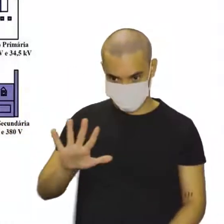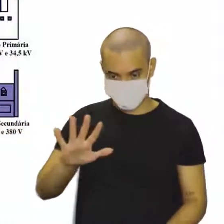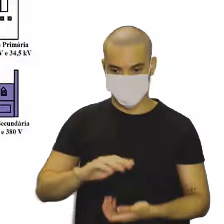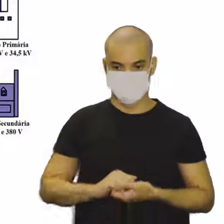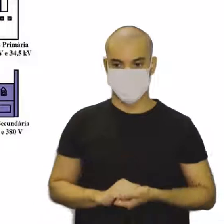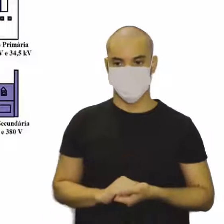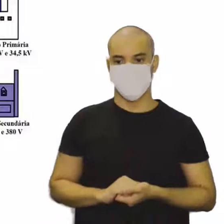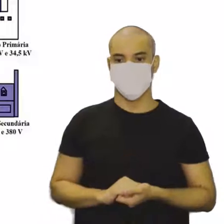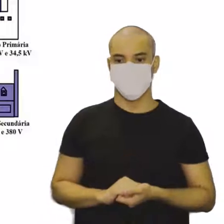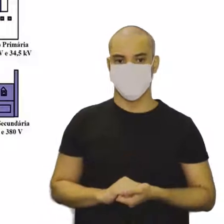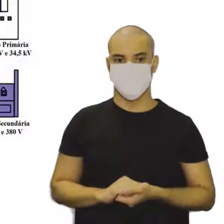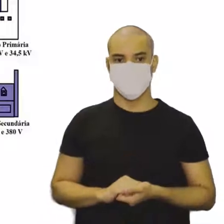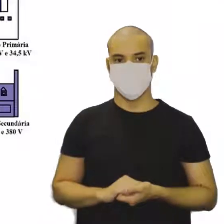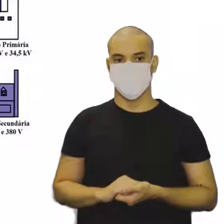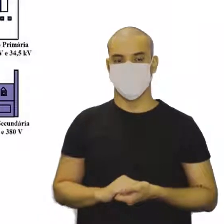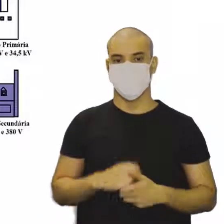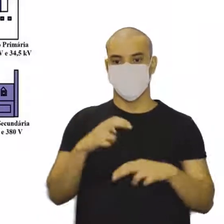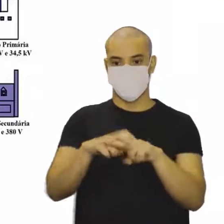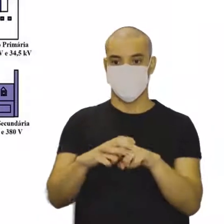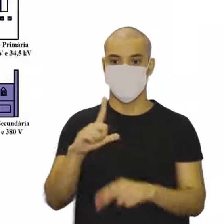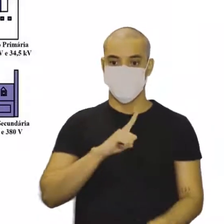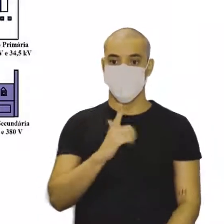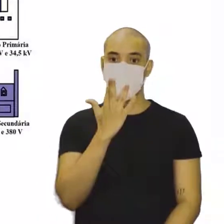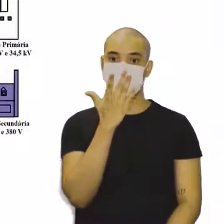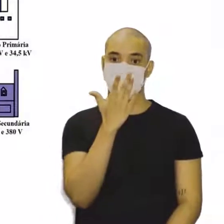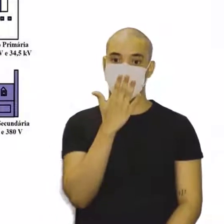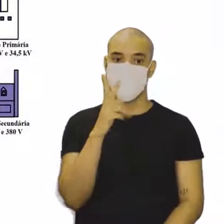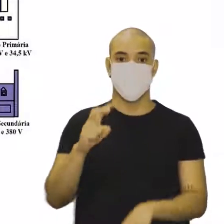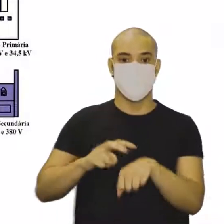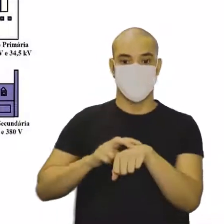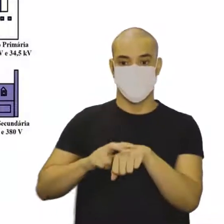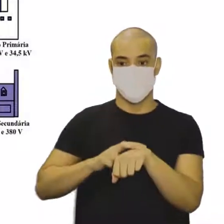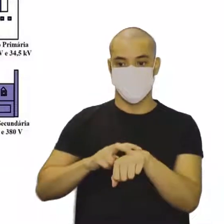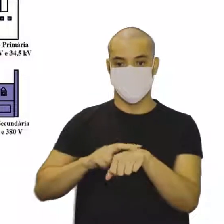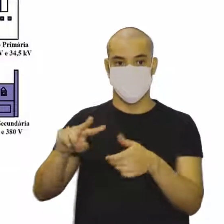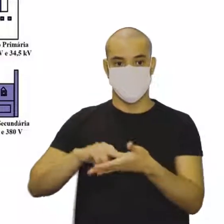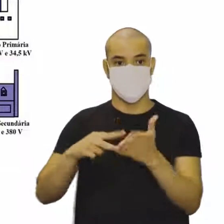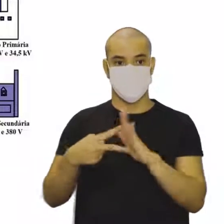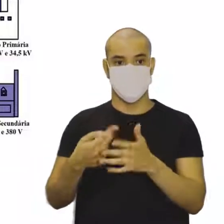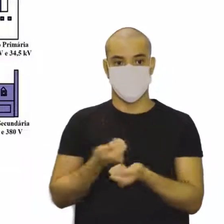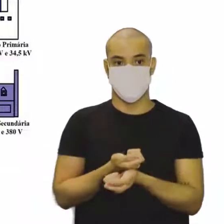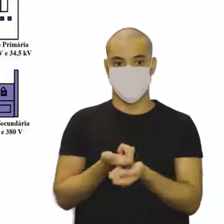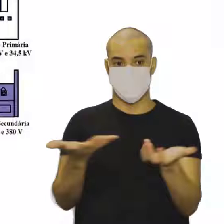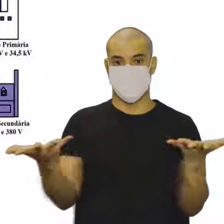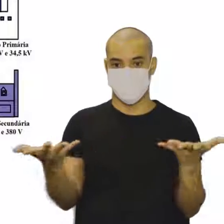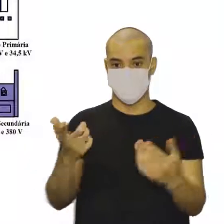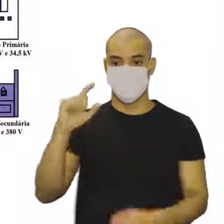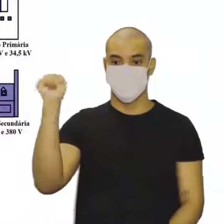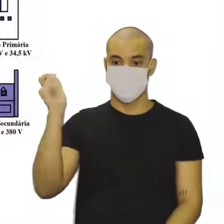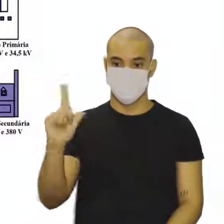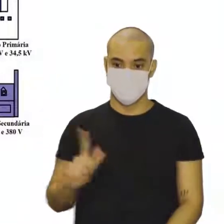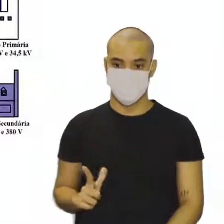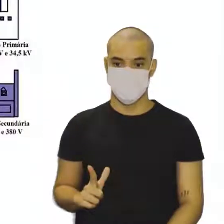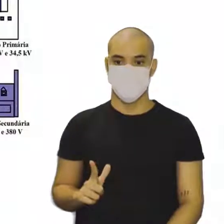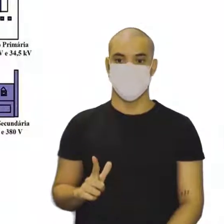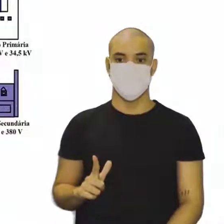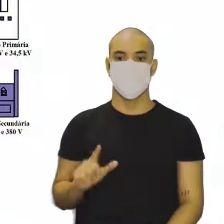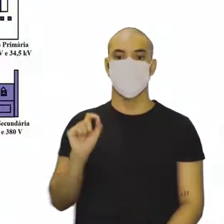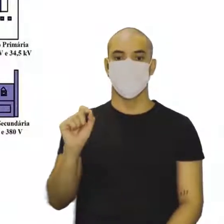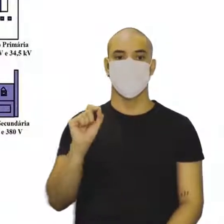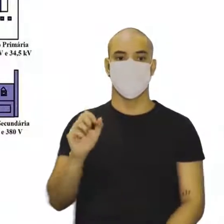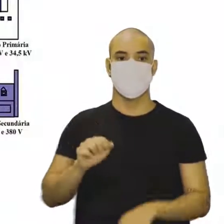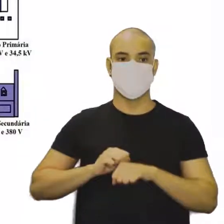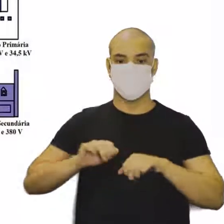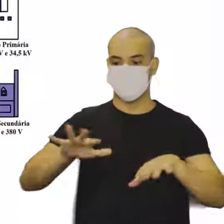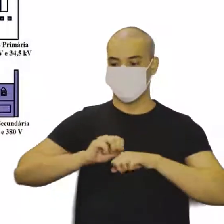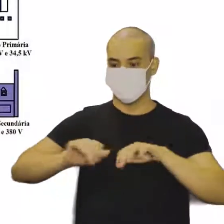potência. Então, aqui nós temos as cores verde, representa a distribuição, azul, transmissão e